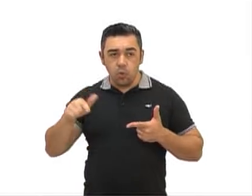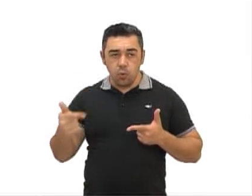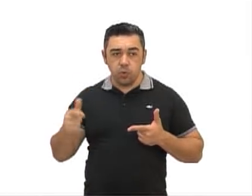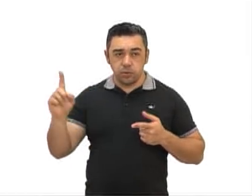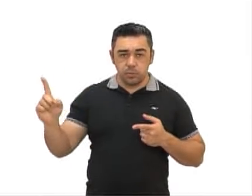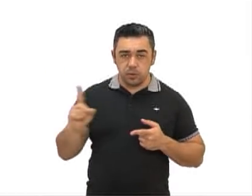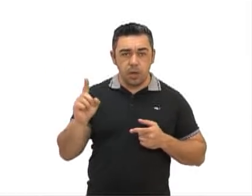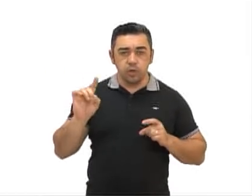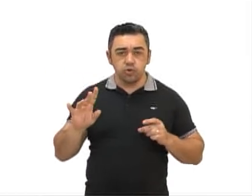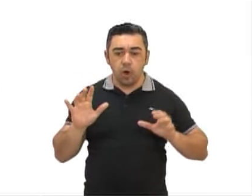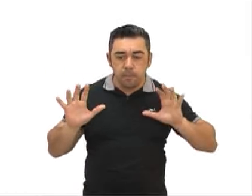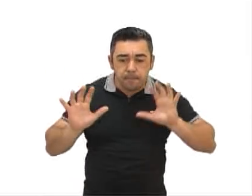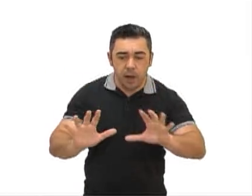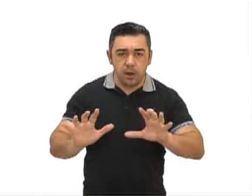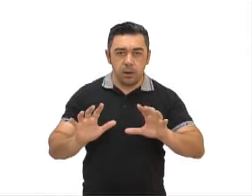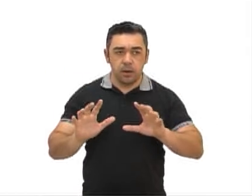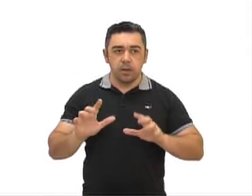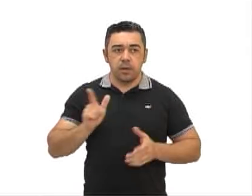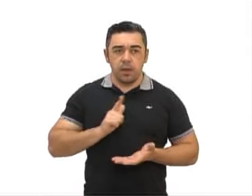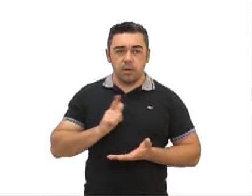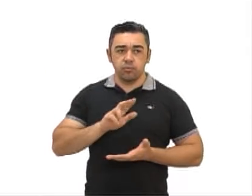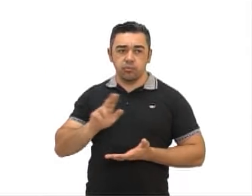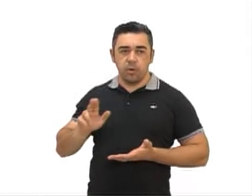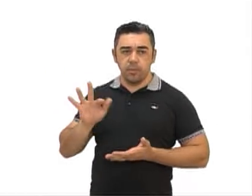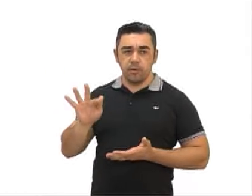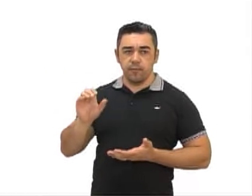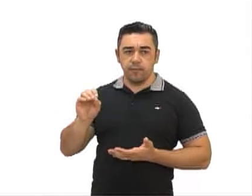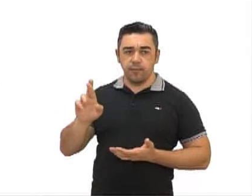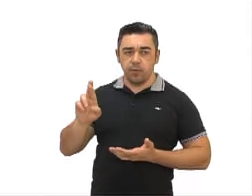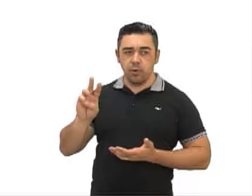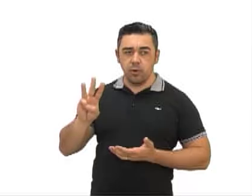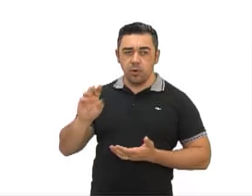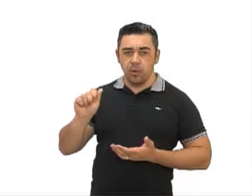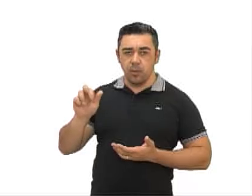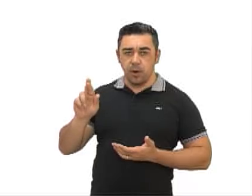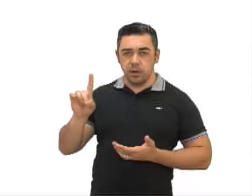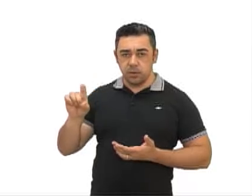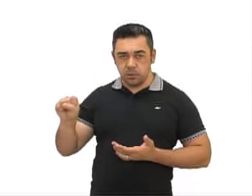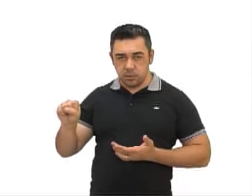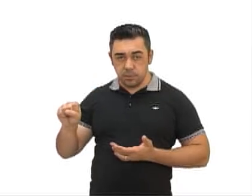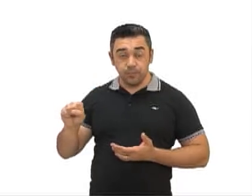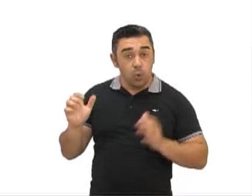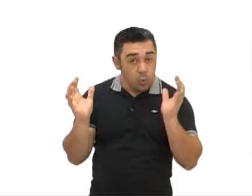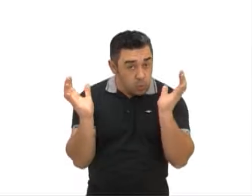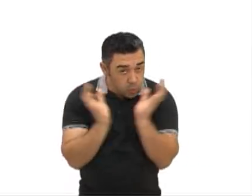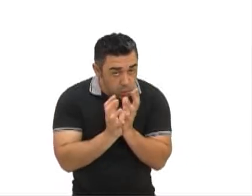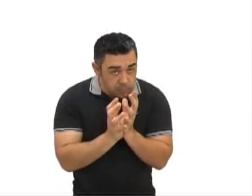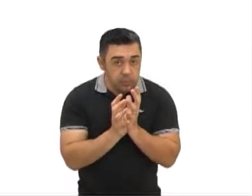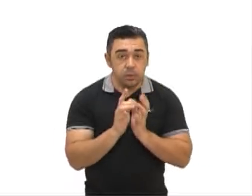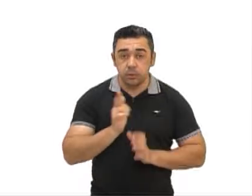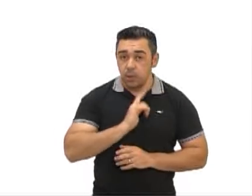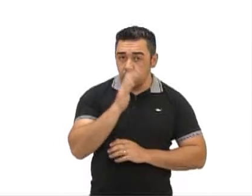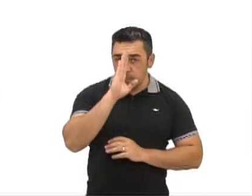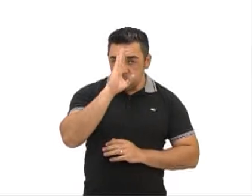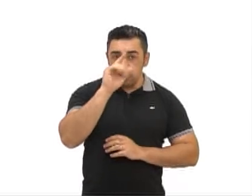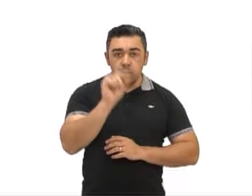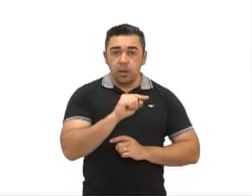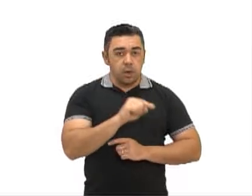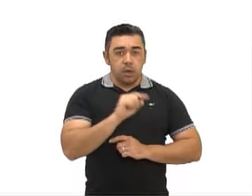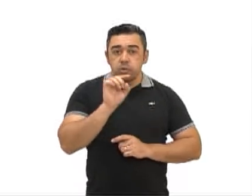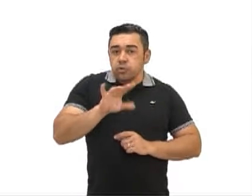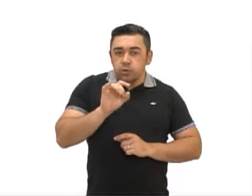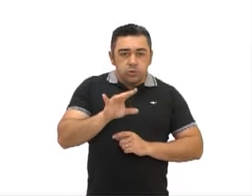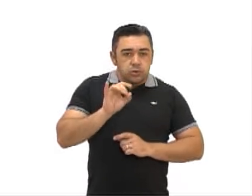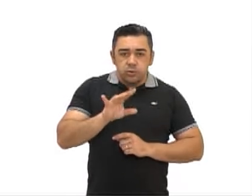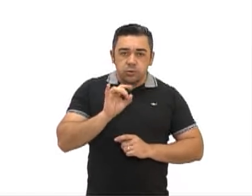seus oponentes, são os forwards. O jogo é tão coletivo que tem jogador no rugby que passa